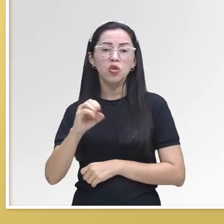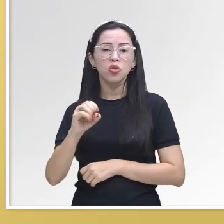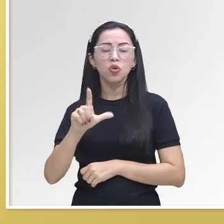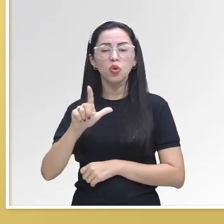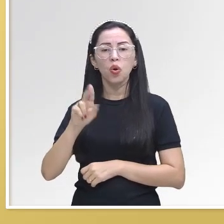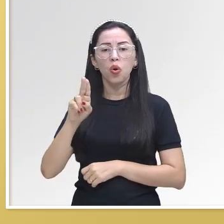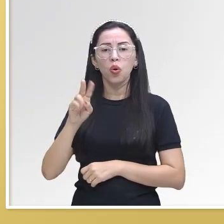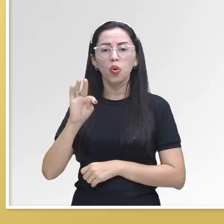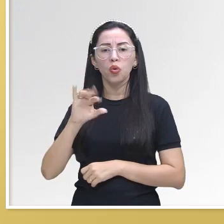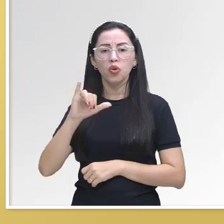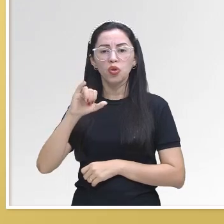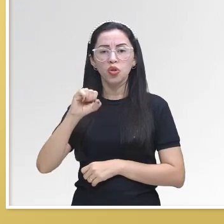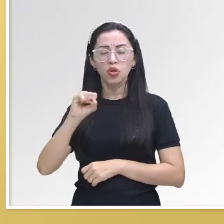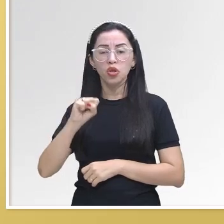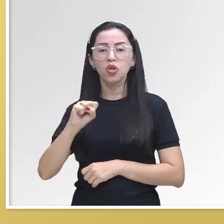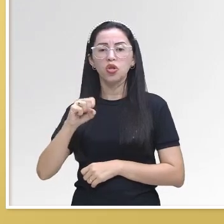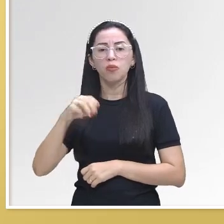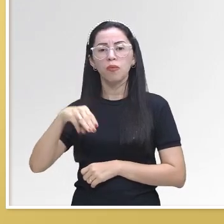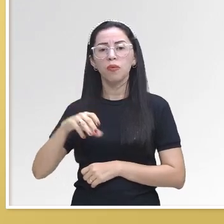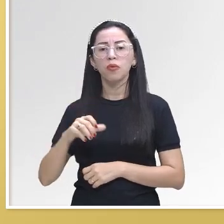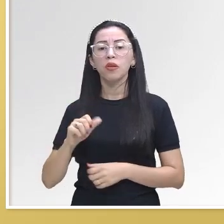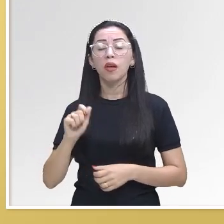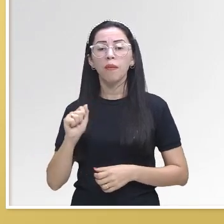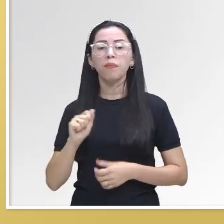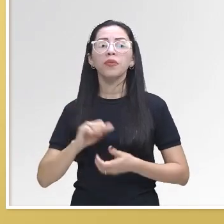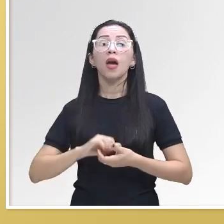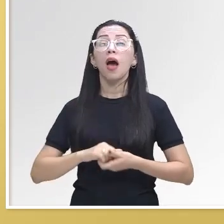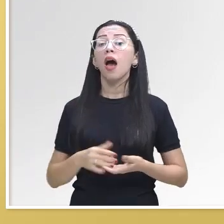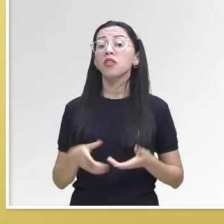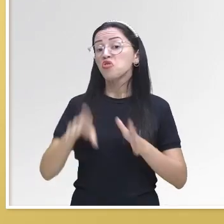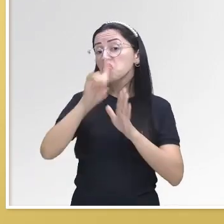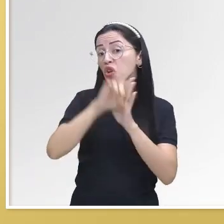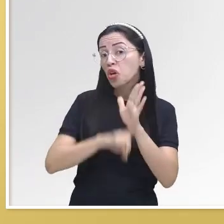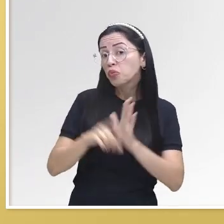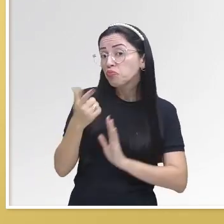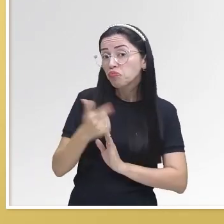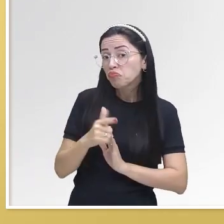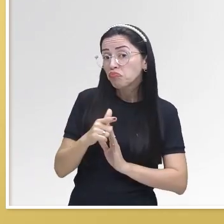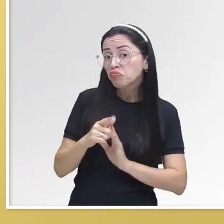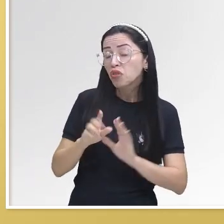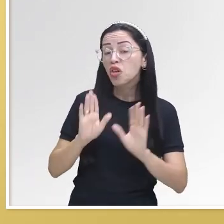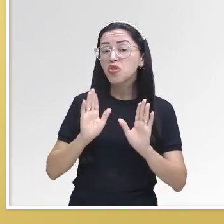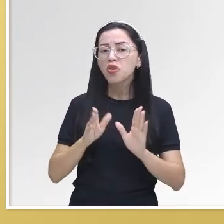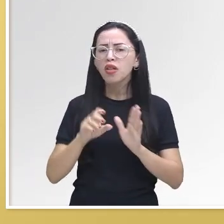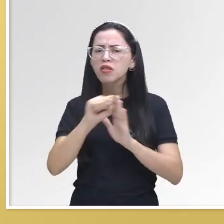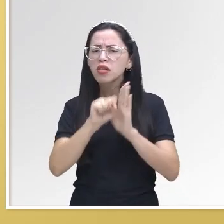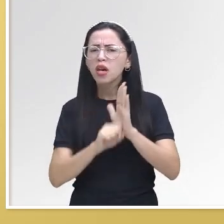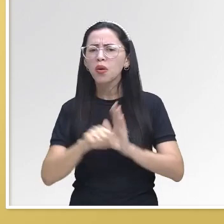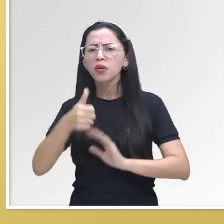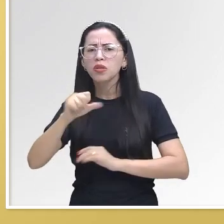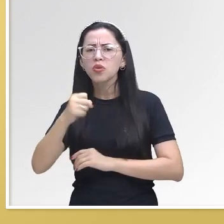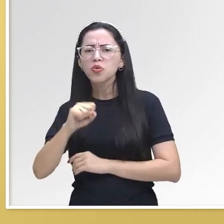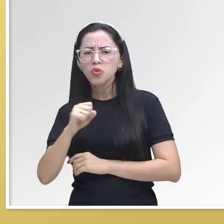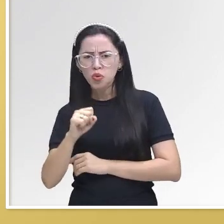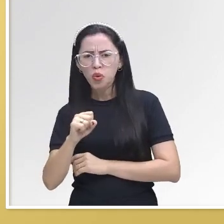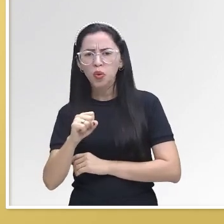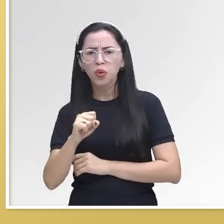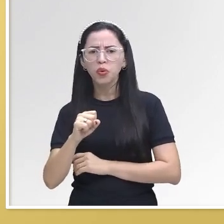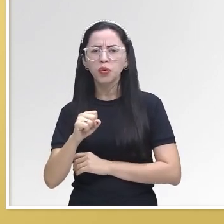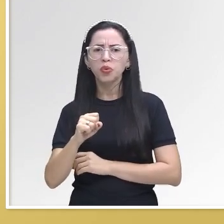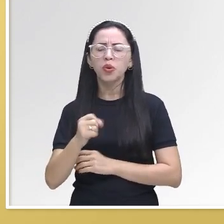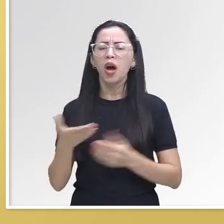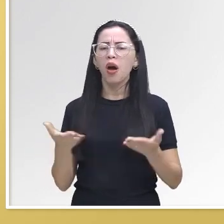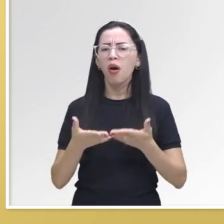de direito e cidadania. Já no século XVIII, introdução de concepções de Estado, de